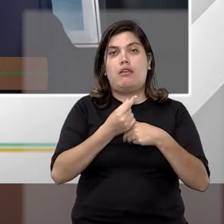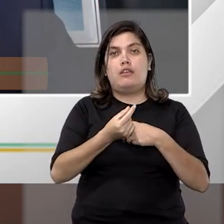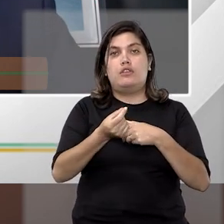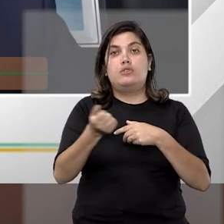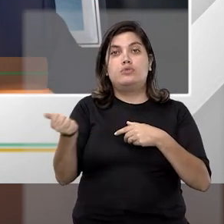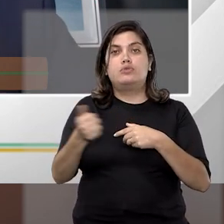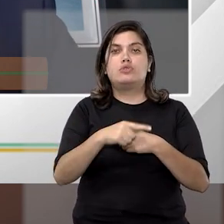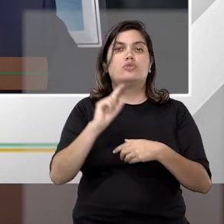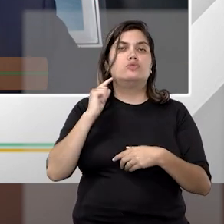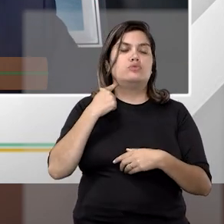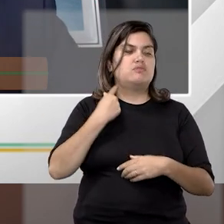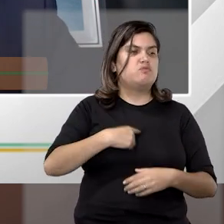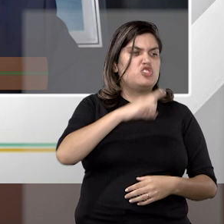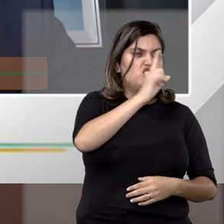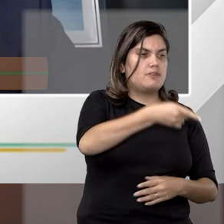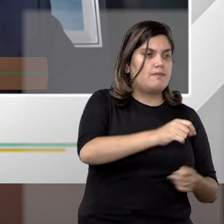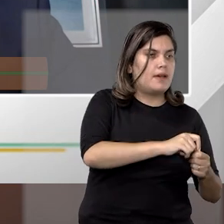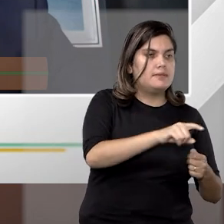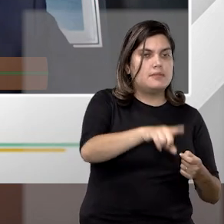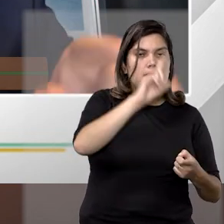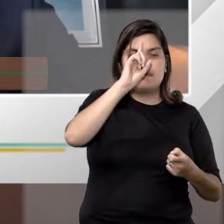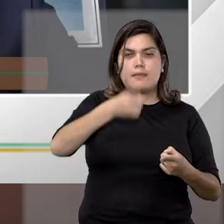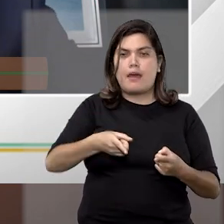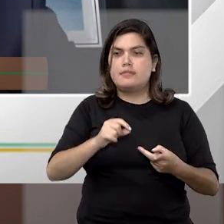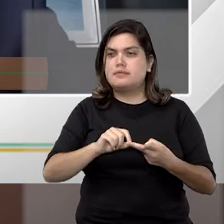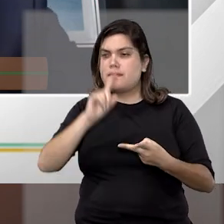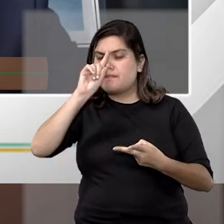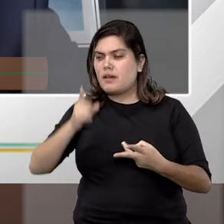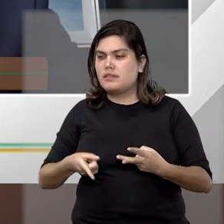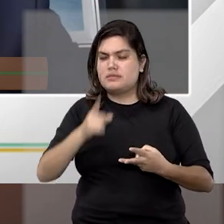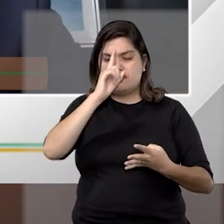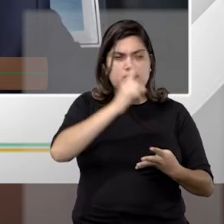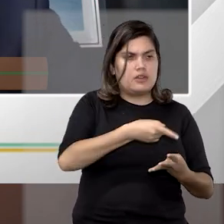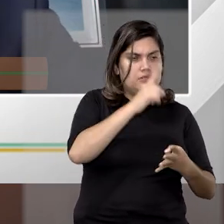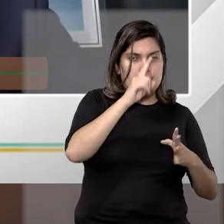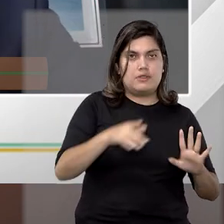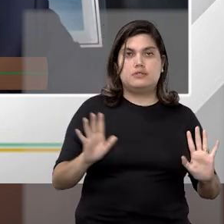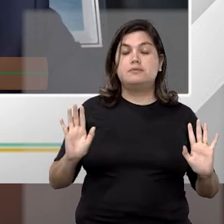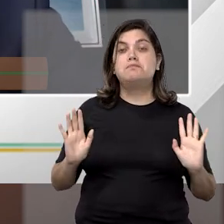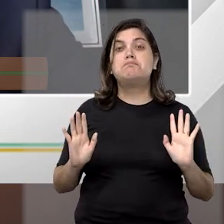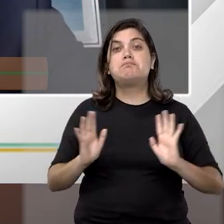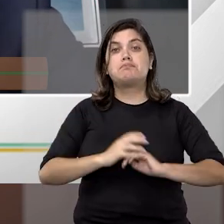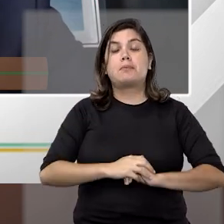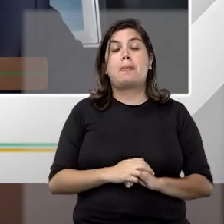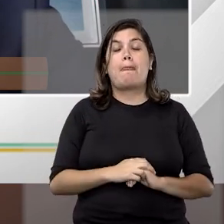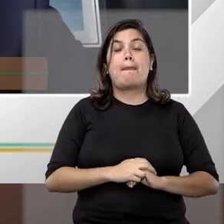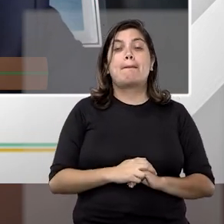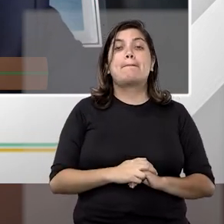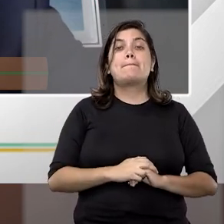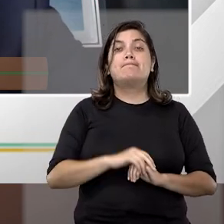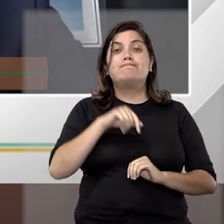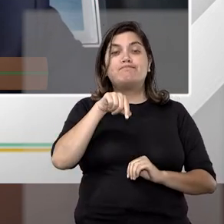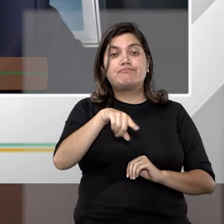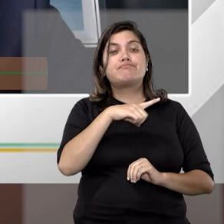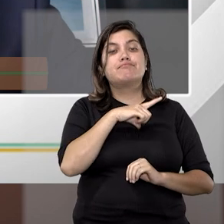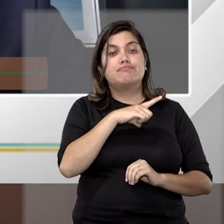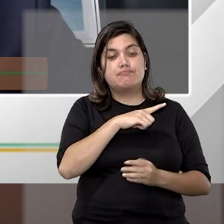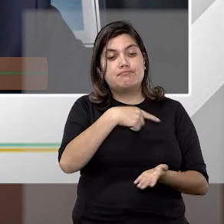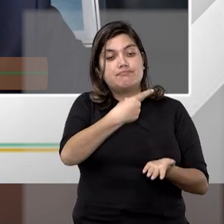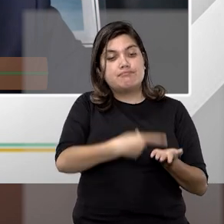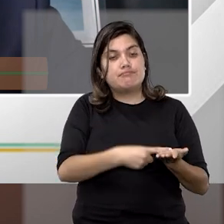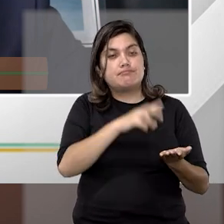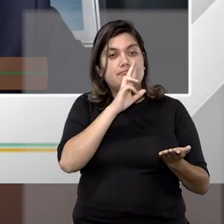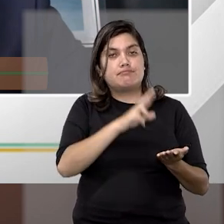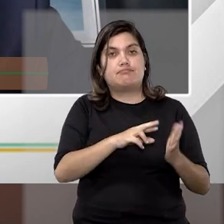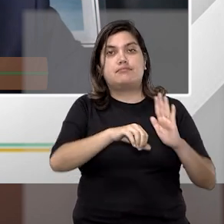mais duradoura que um jeito dizendo faça isso Faça aquilo faça aquele outro como o doutor falou